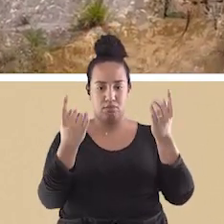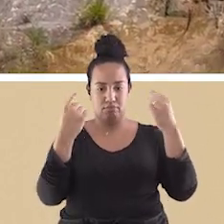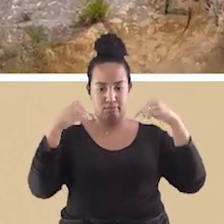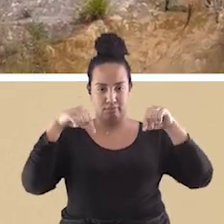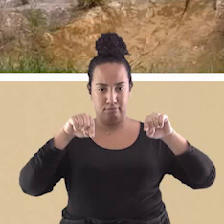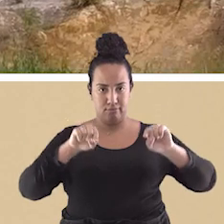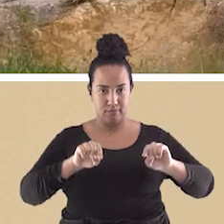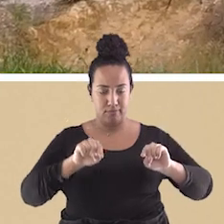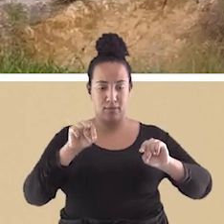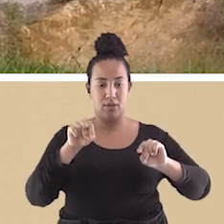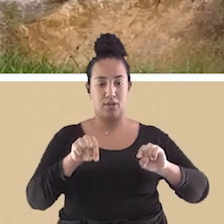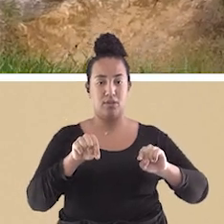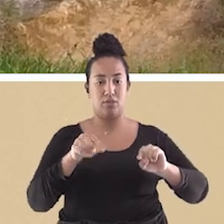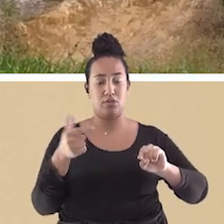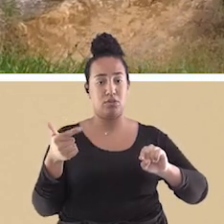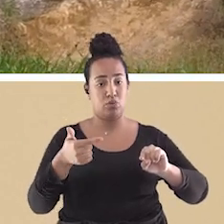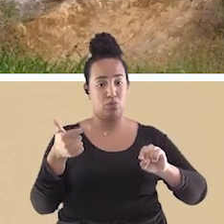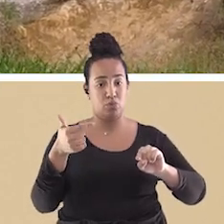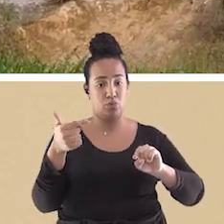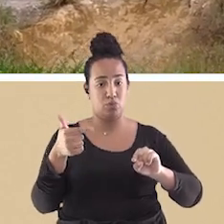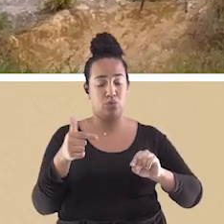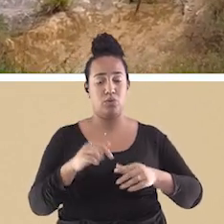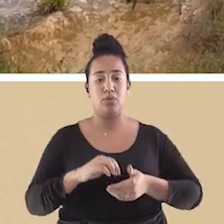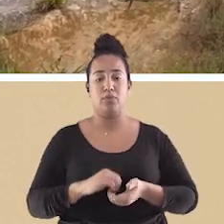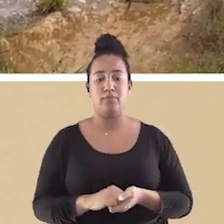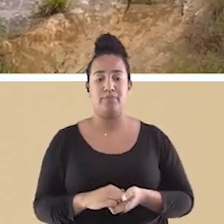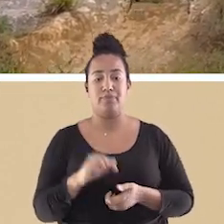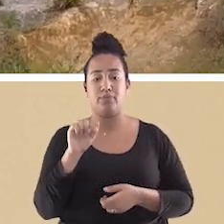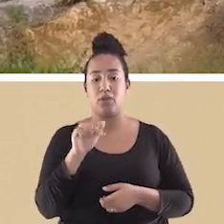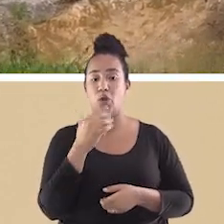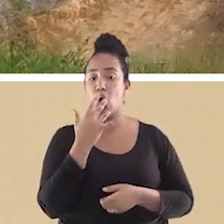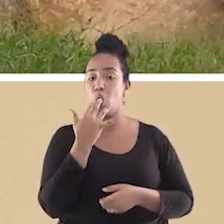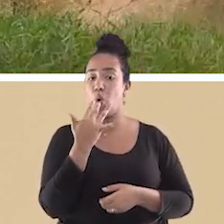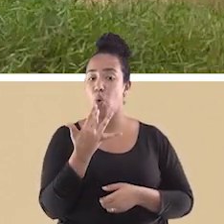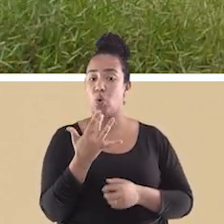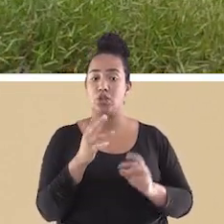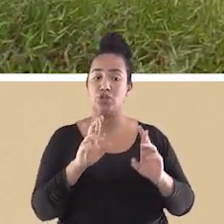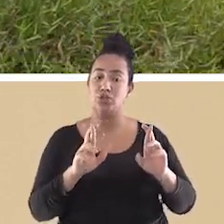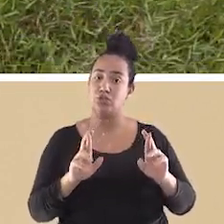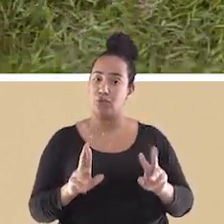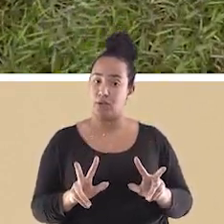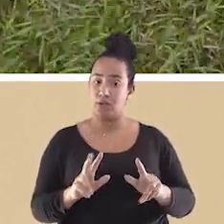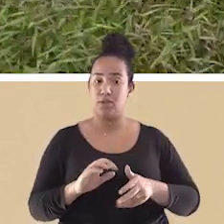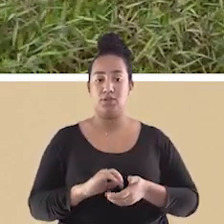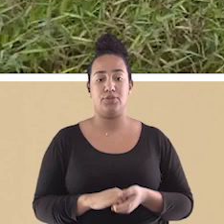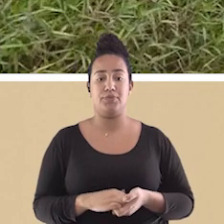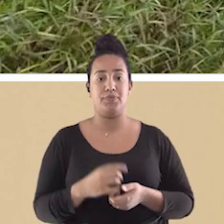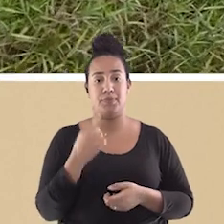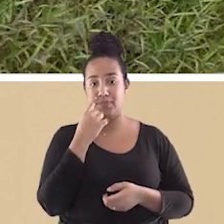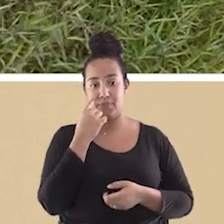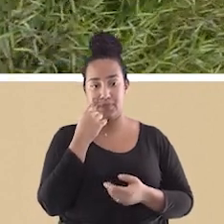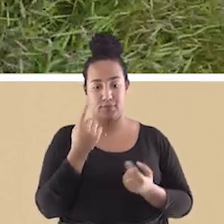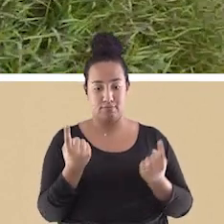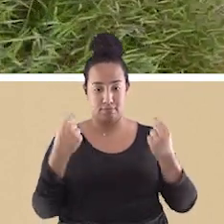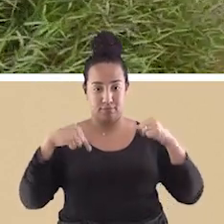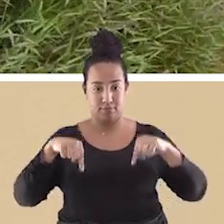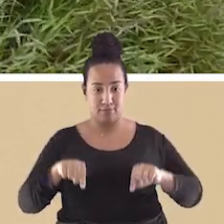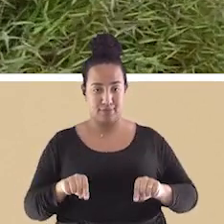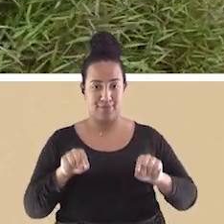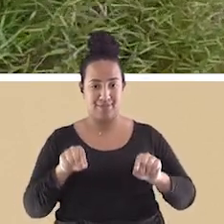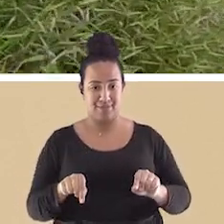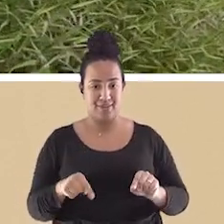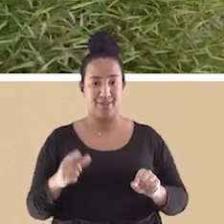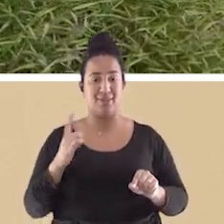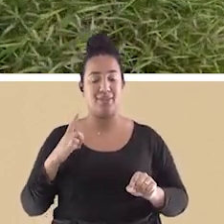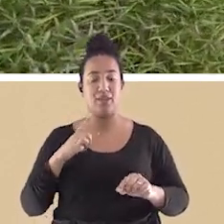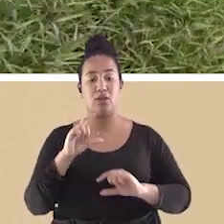desce para uma camada inferior com uma coloração um pouco diferente, e aqui na parte de baixo